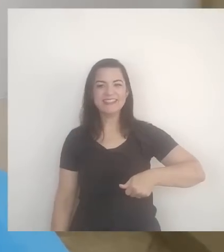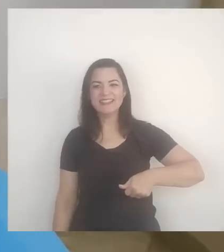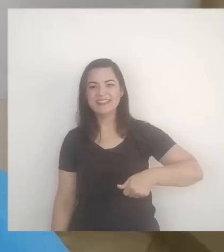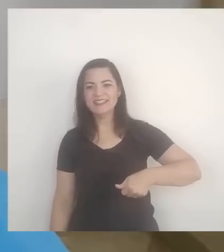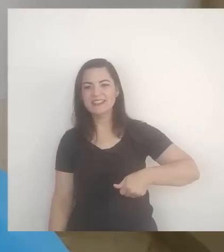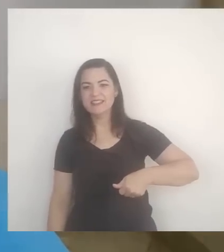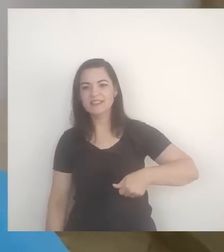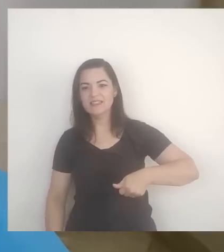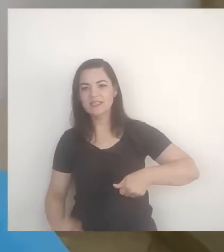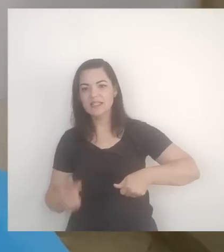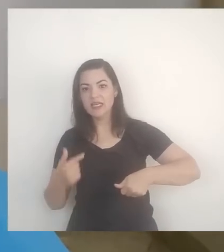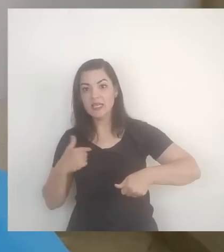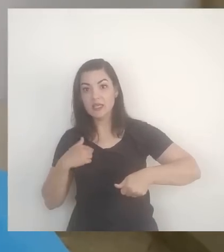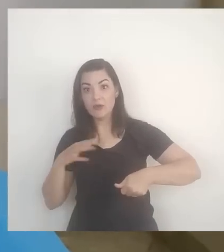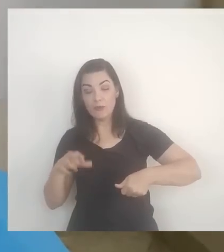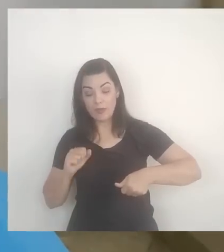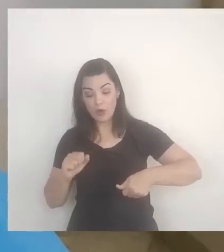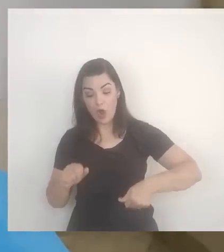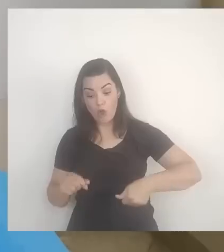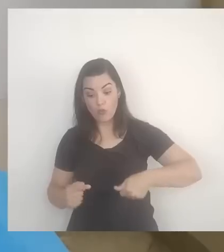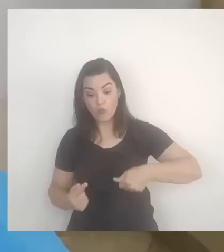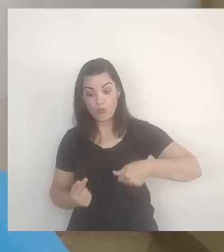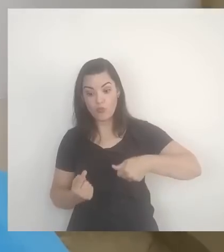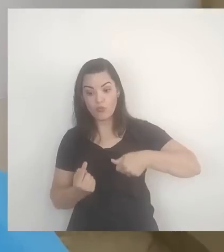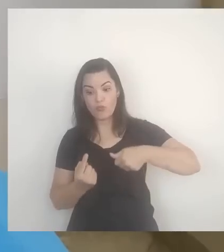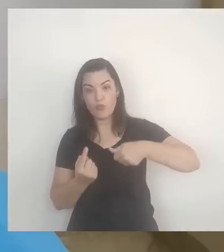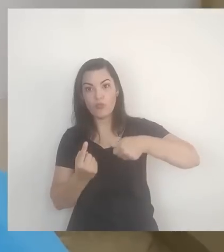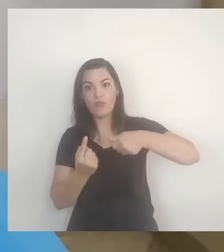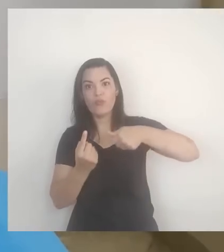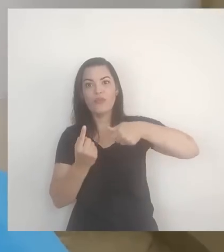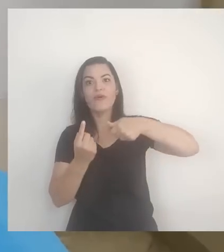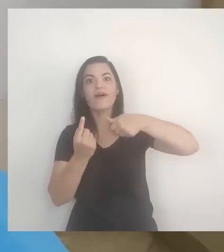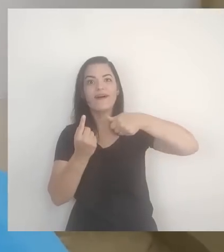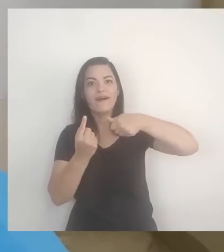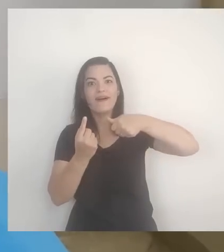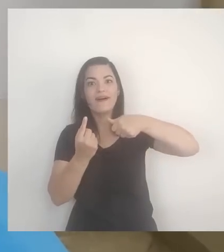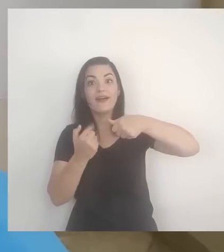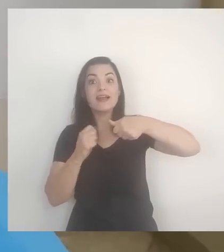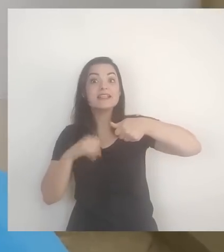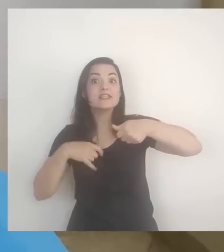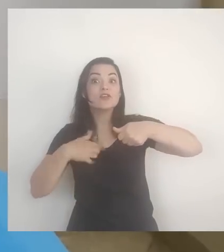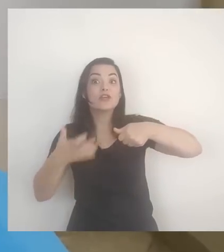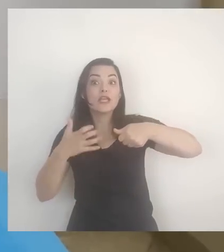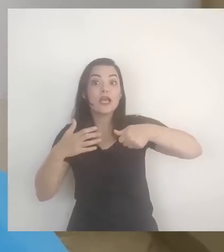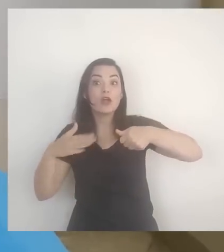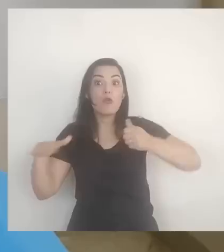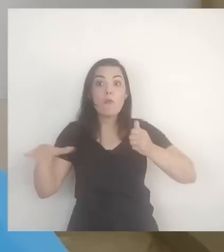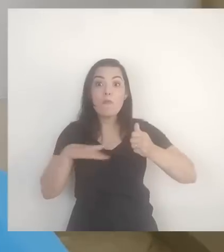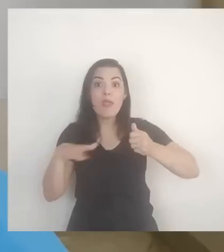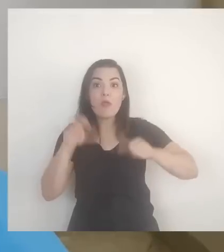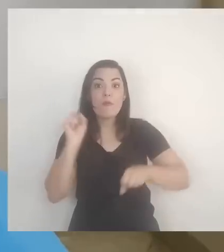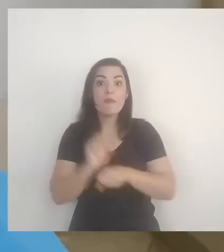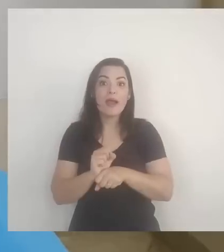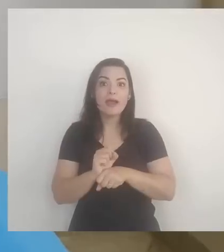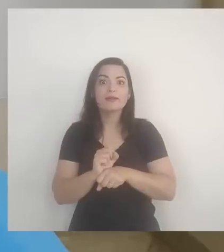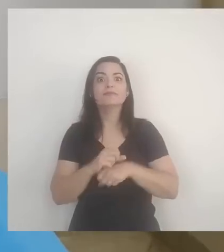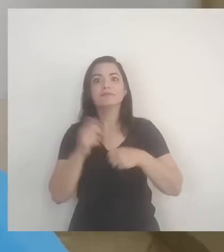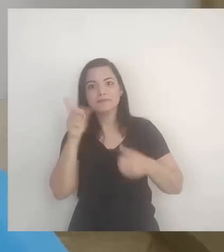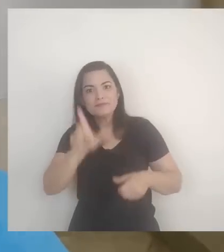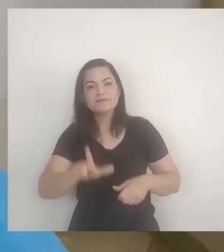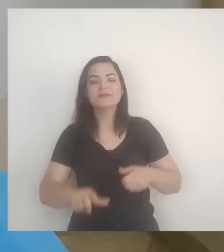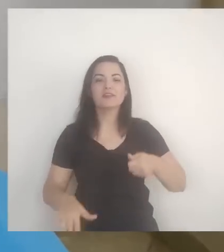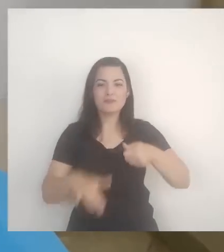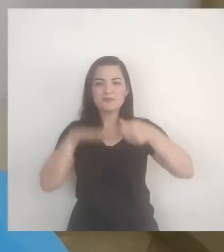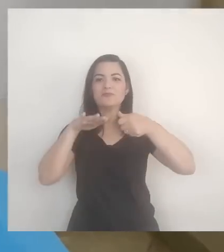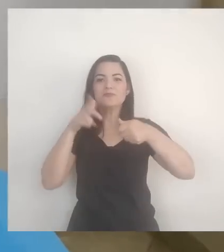ele desceu. E eu posso pegar e subir ele. E se eu quiser parar ele no meio da garrafa, ele